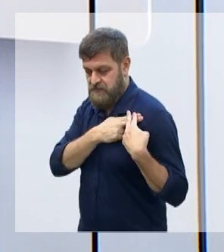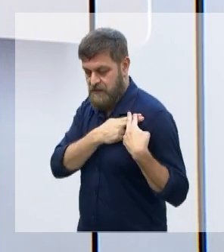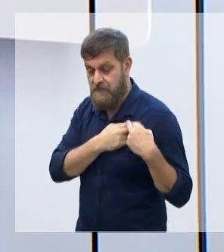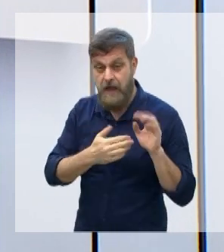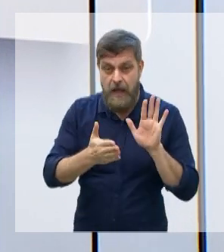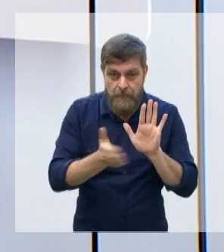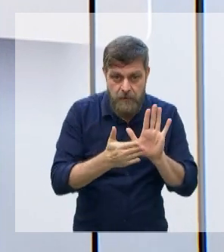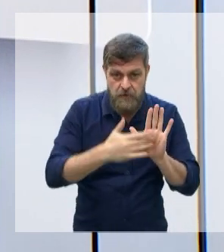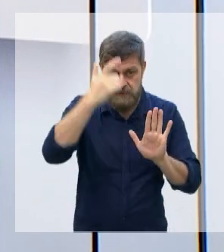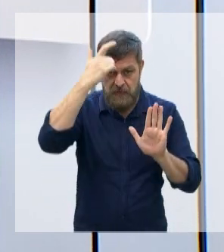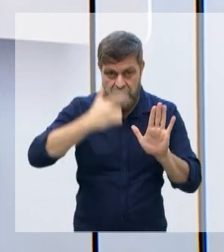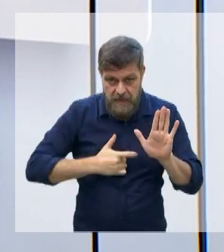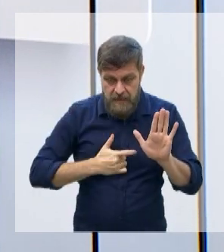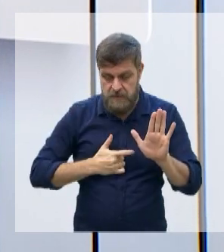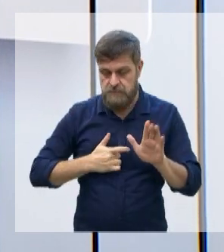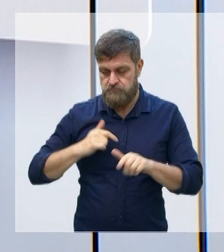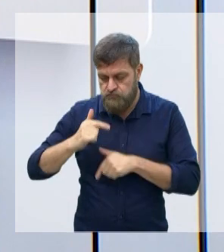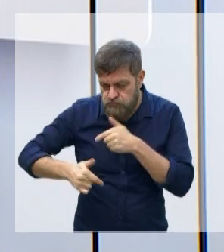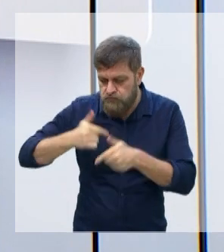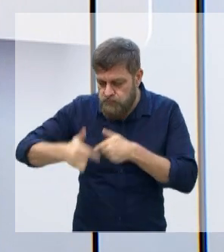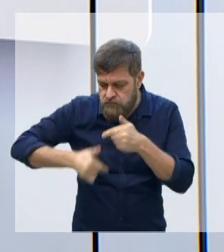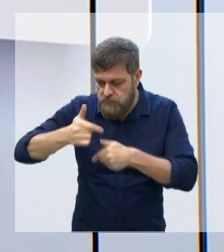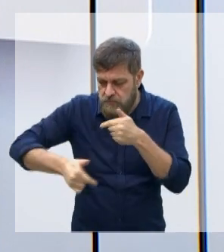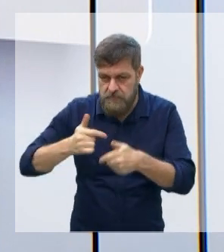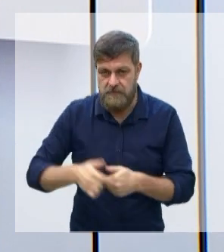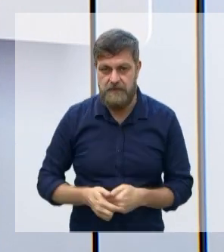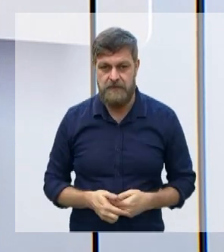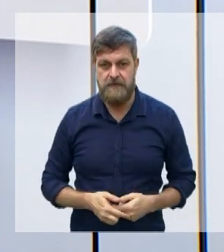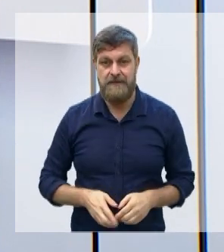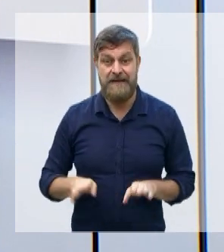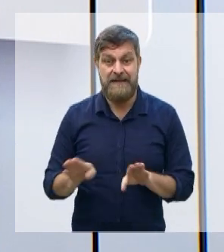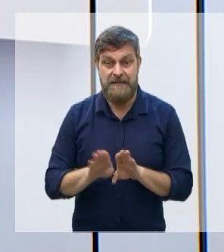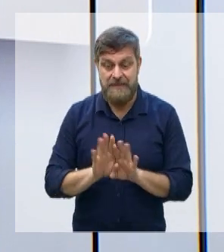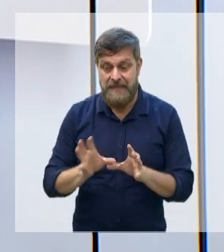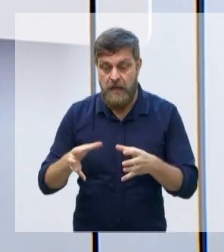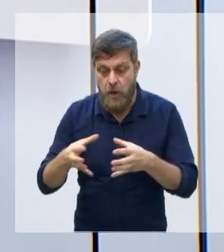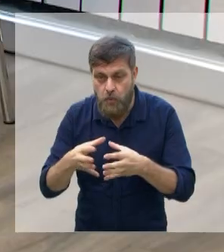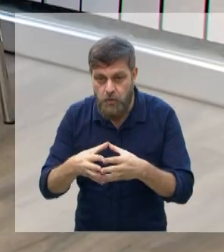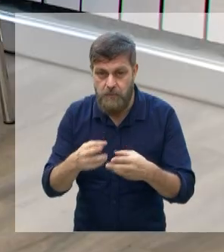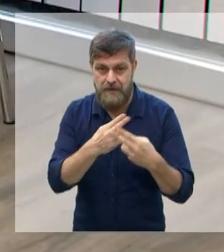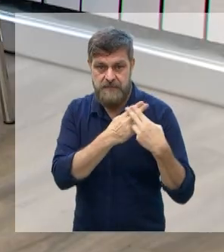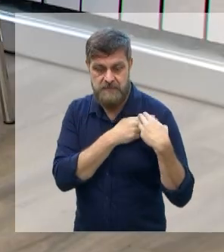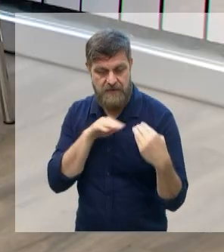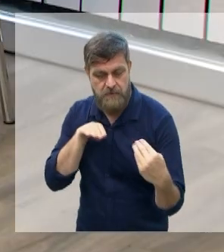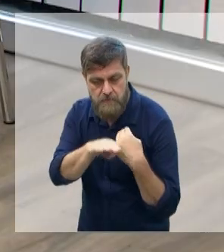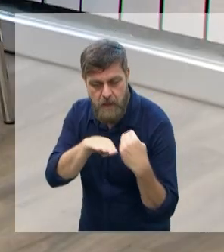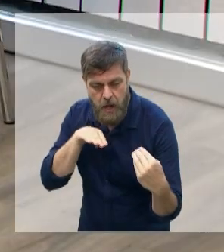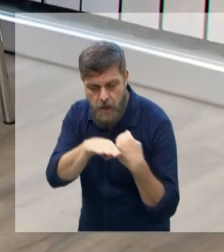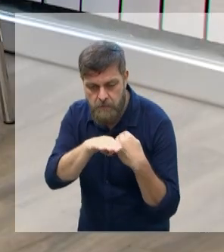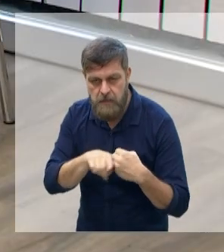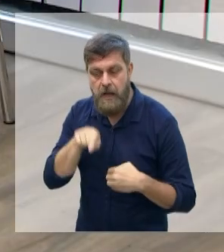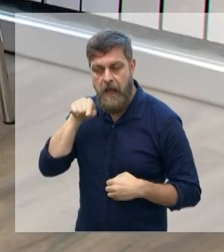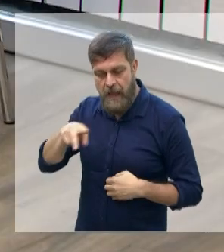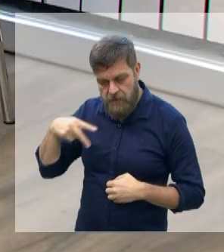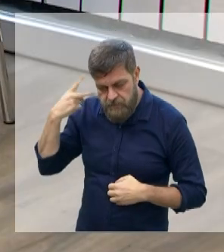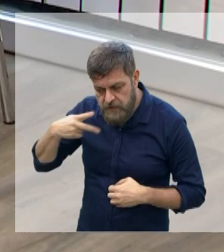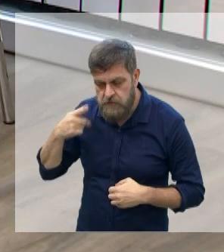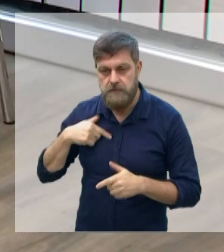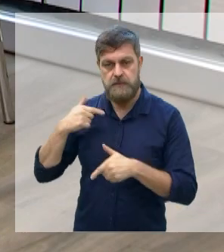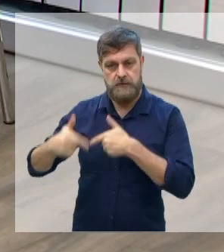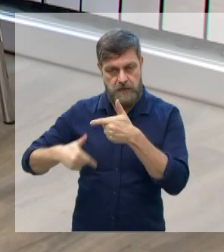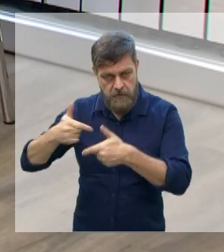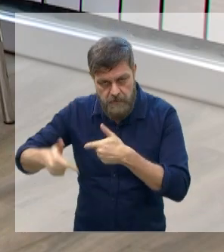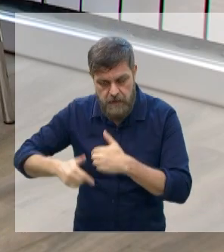nós continuássemos mas nós tivemos nós temos também a comissão de mobilidade urbana ea comissão têm trabalhado eu tenho acompanhado